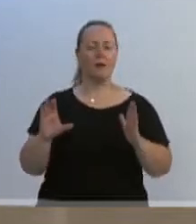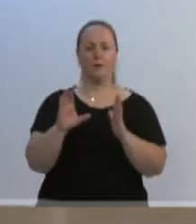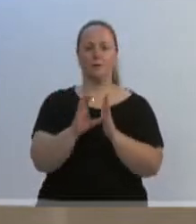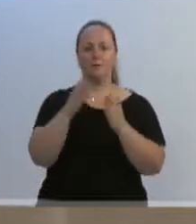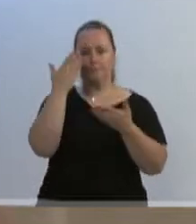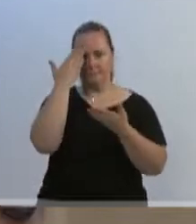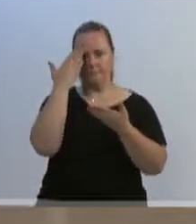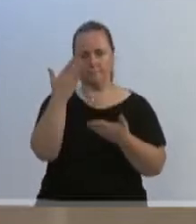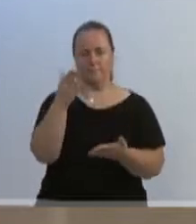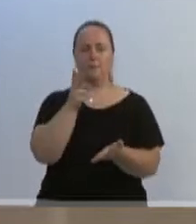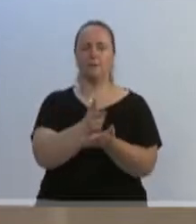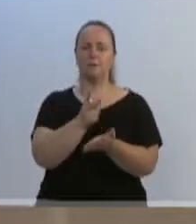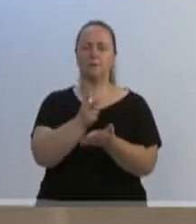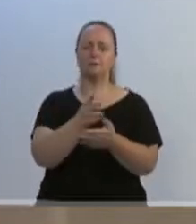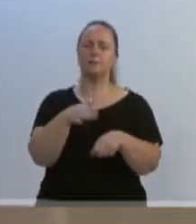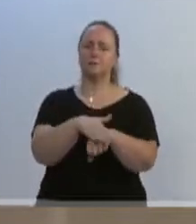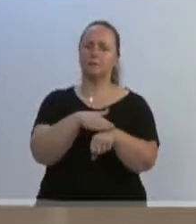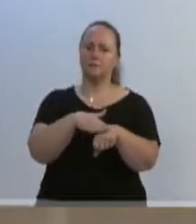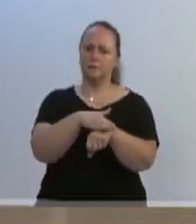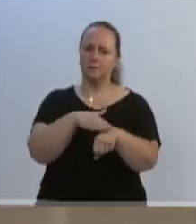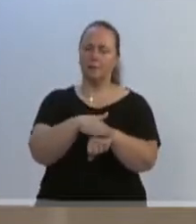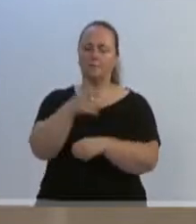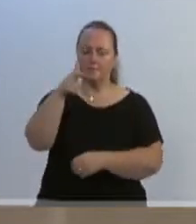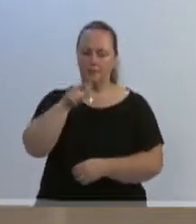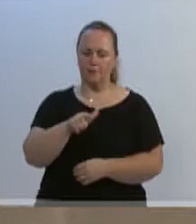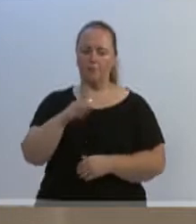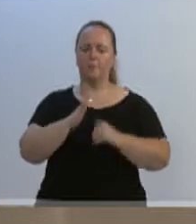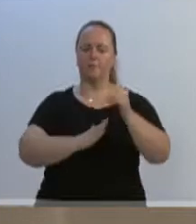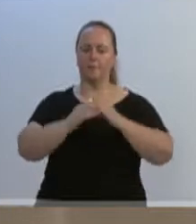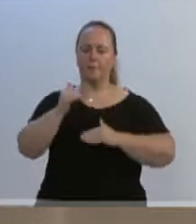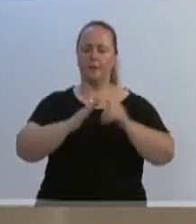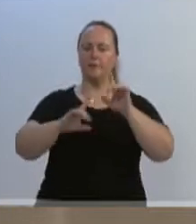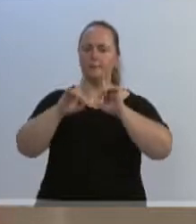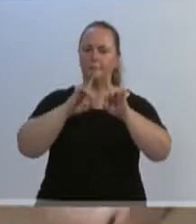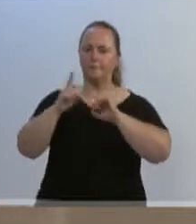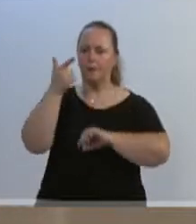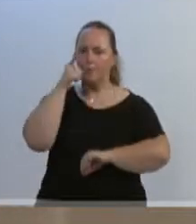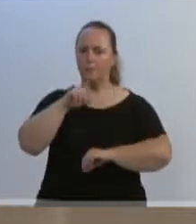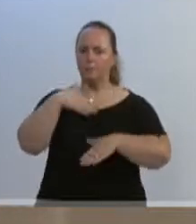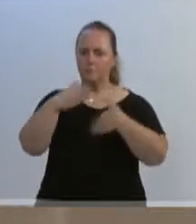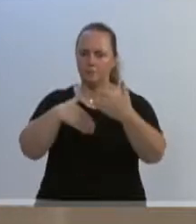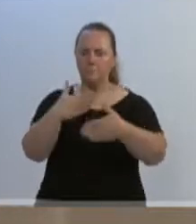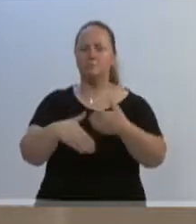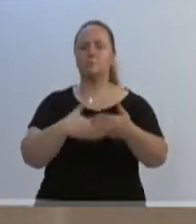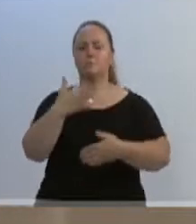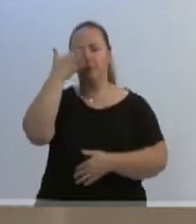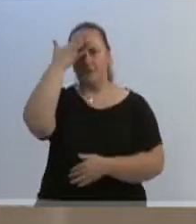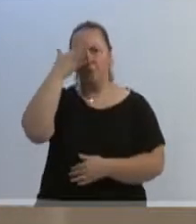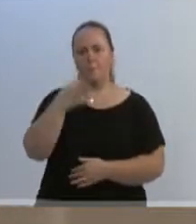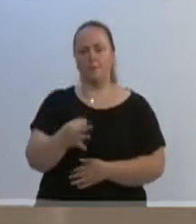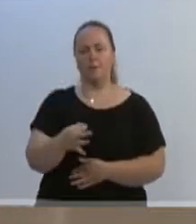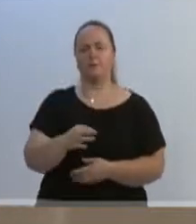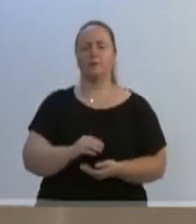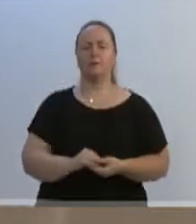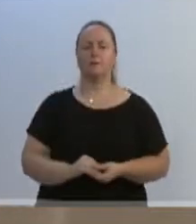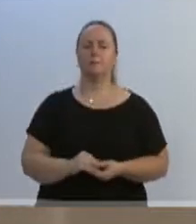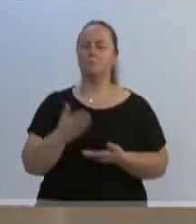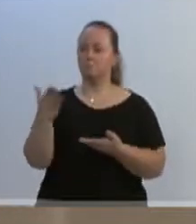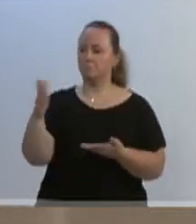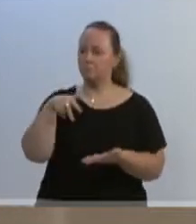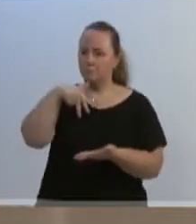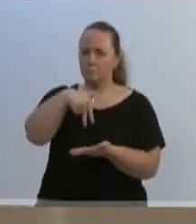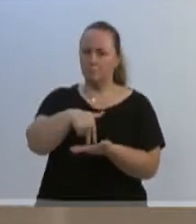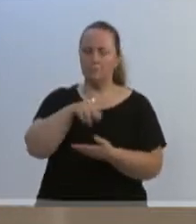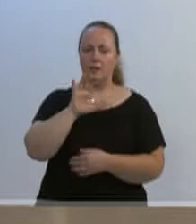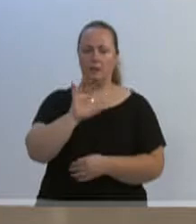tem sempre conversado e, mais uma vez, defendido a prática do diálogo para a gente avançar, esclarecer, entender realmente a realidade, e você tem se colocado nesse